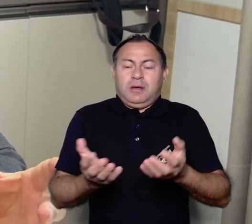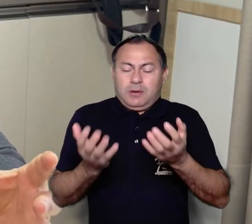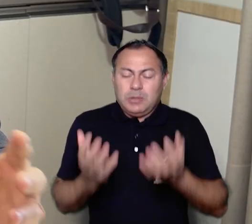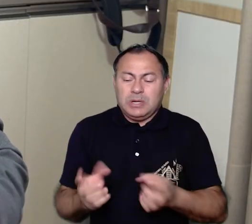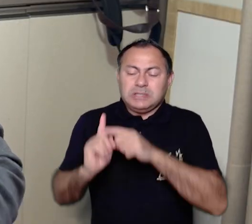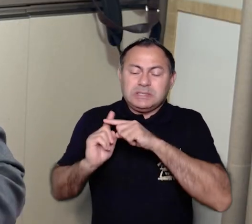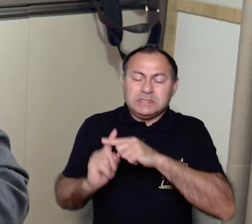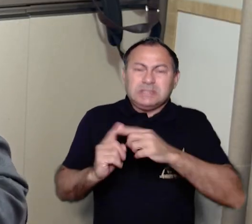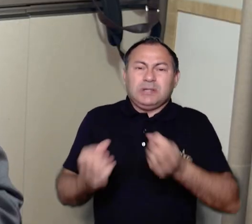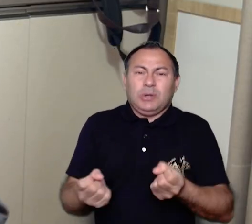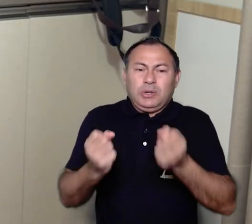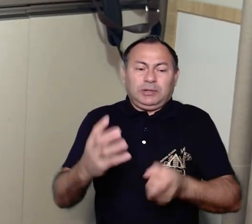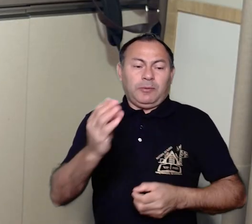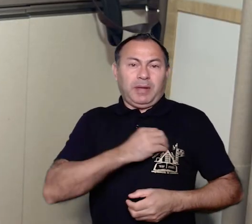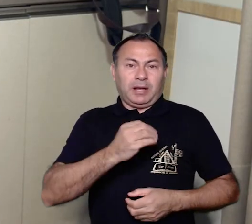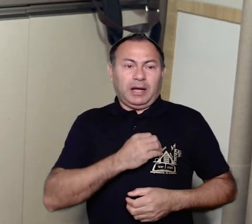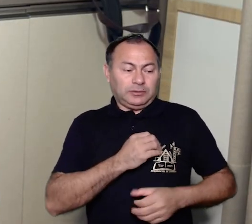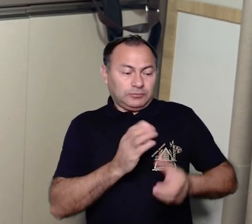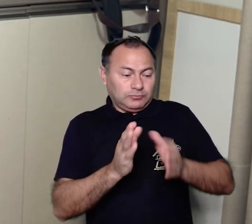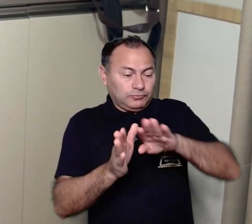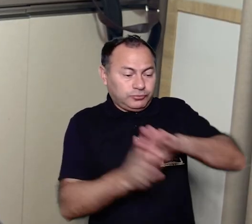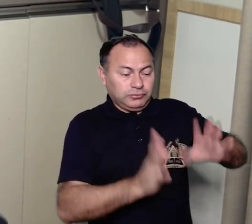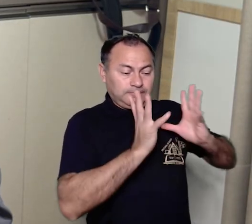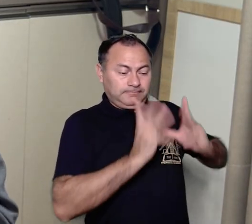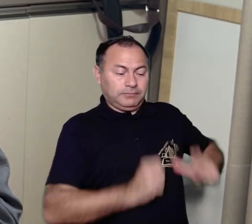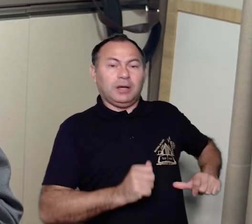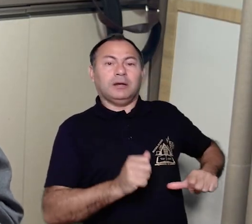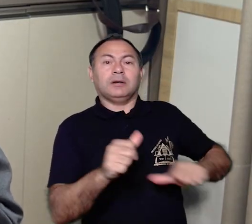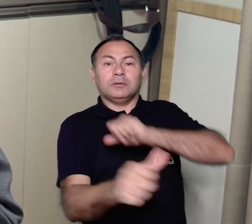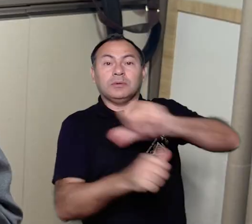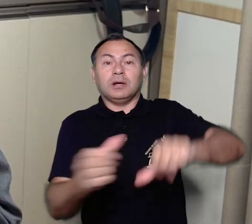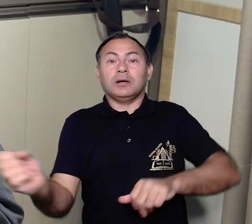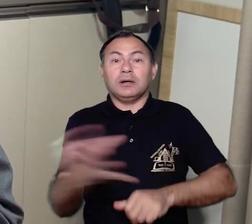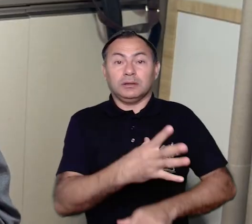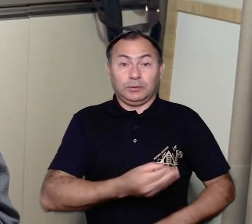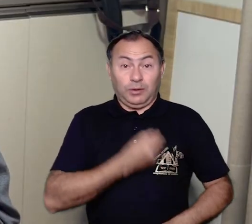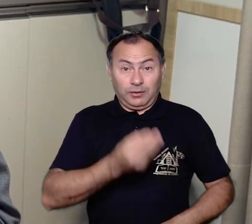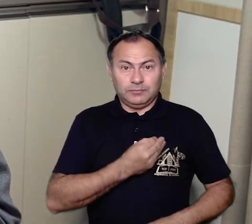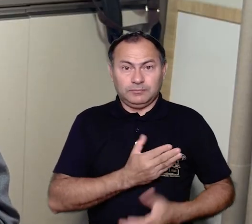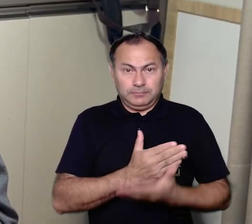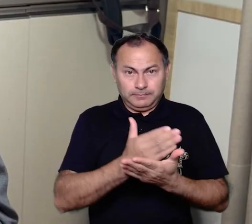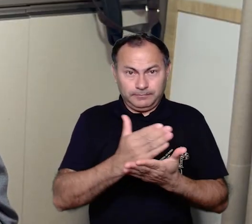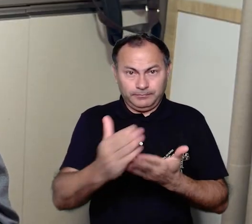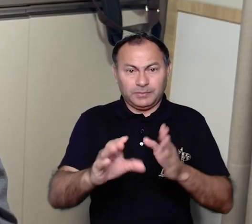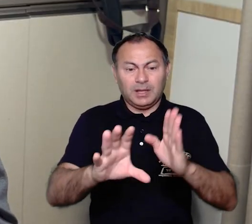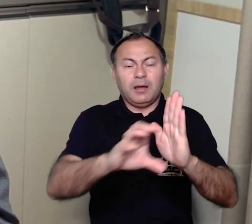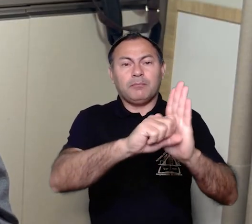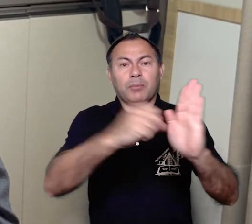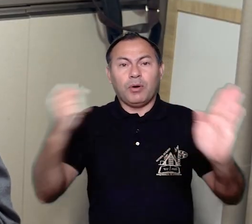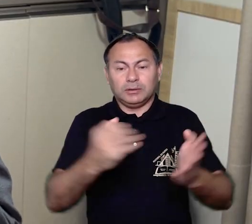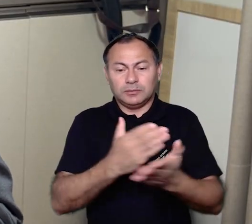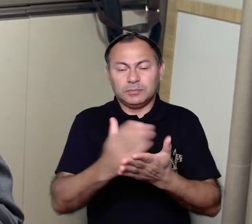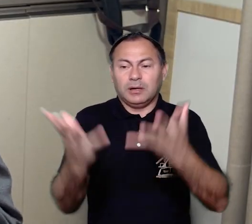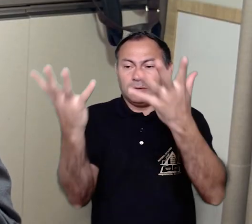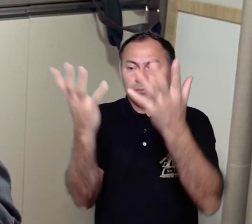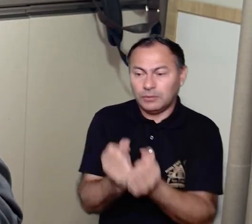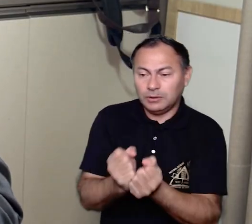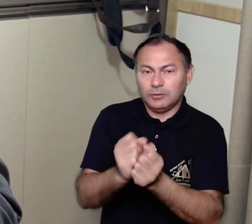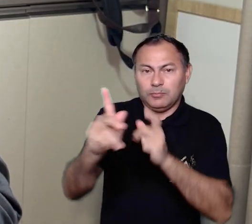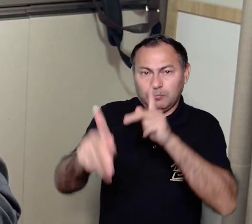pecado para iniciar uma vida nova. Então ela nasce para acolher